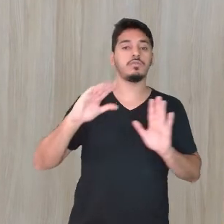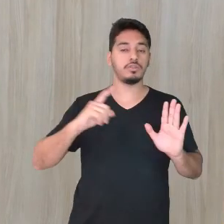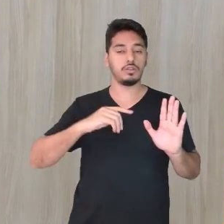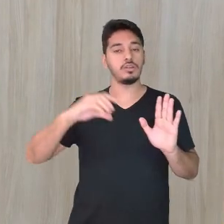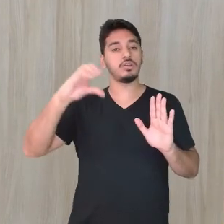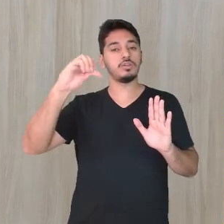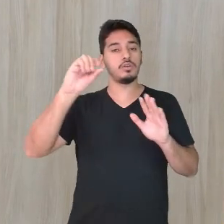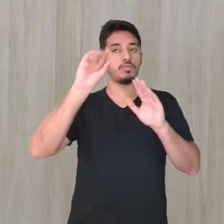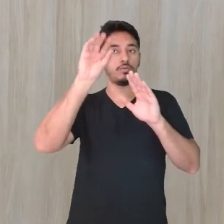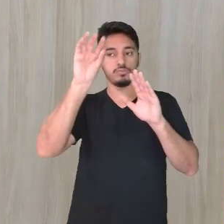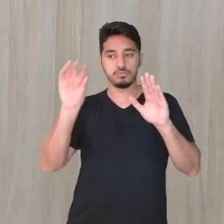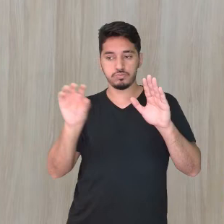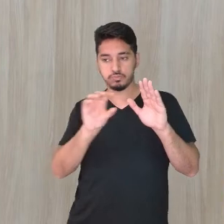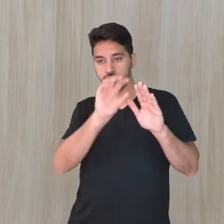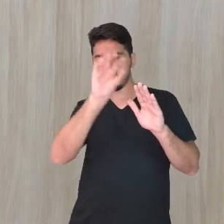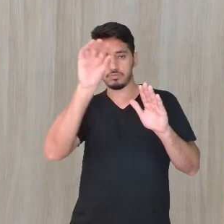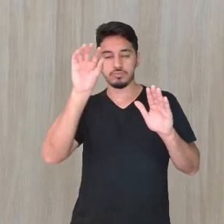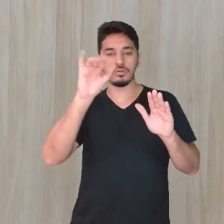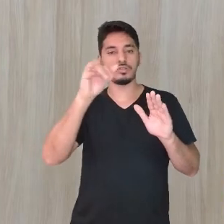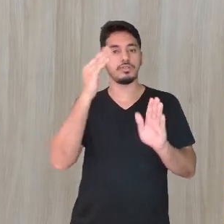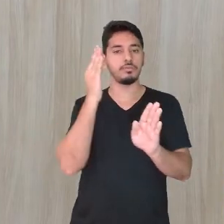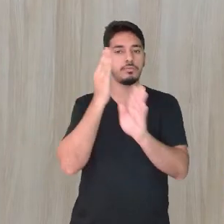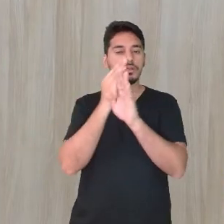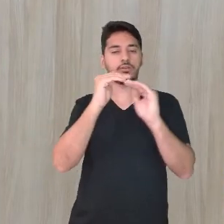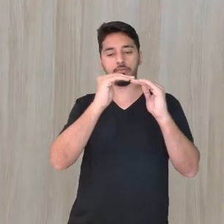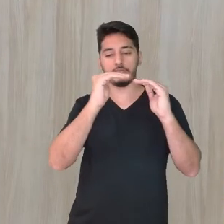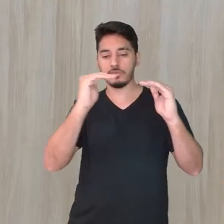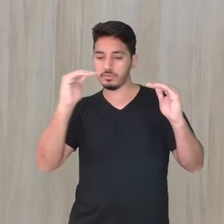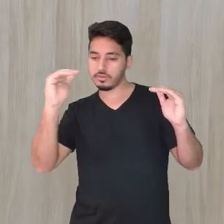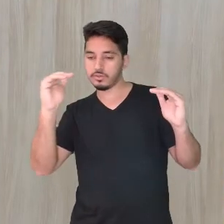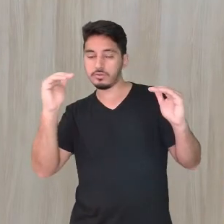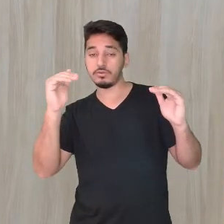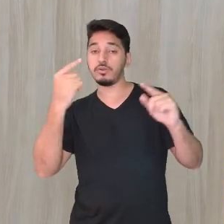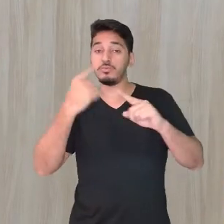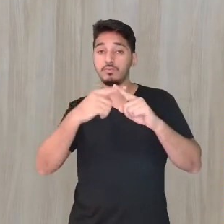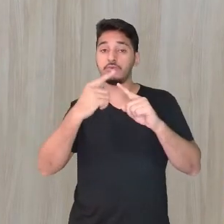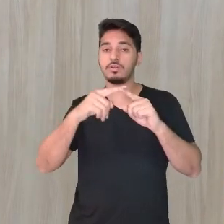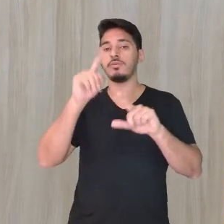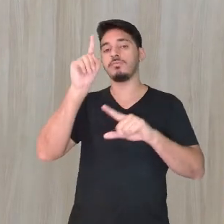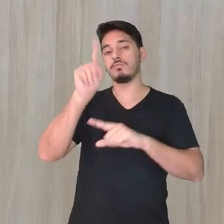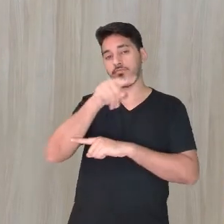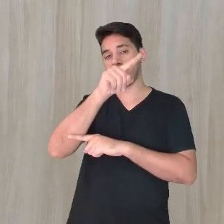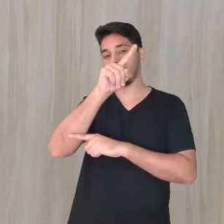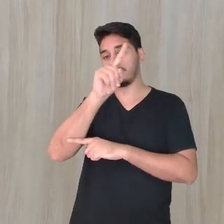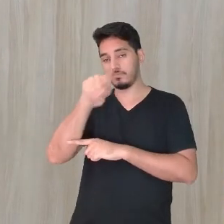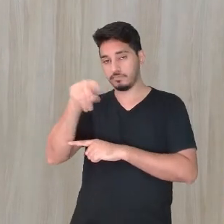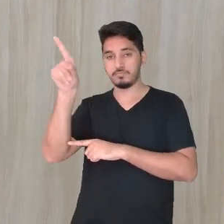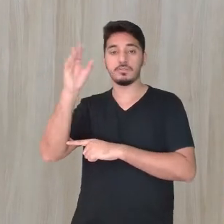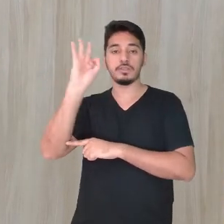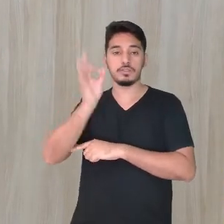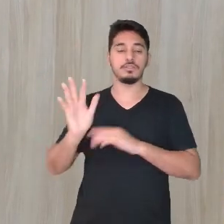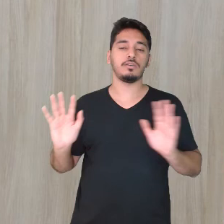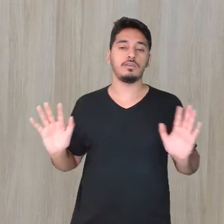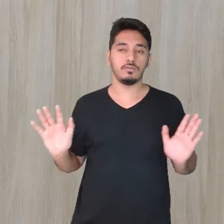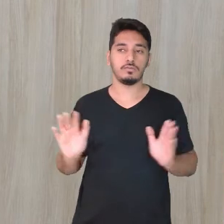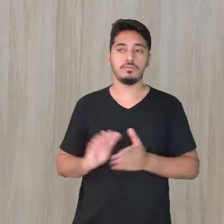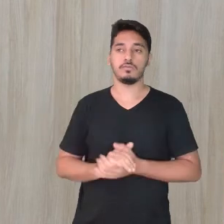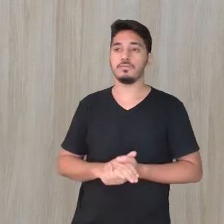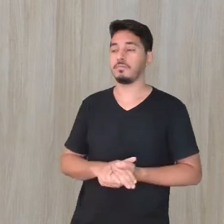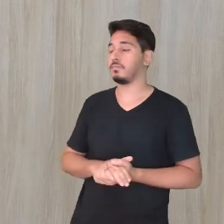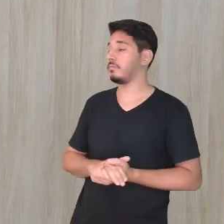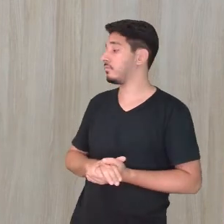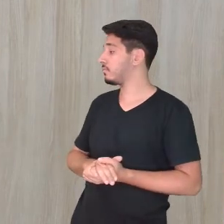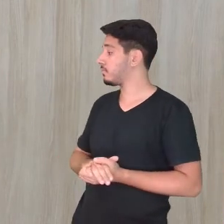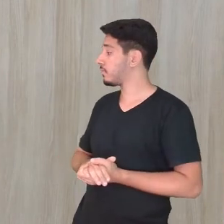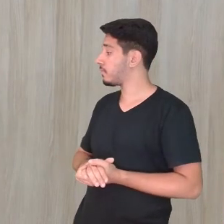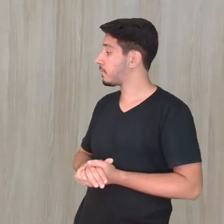9 bolinhas. Então, se bater o padrão em todos, é porque o gabarito está corretíssimo, tá bom? Lembra